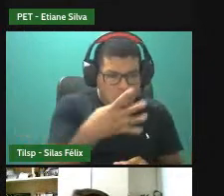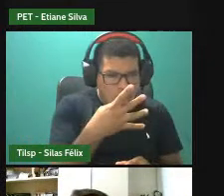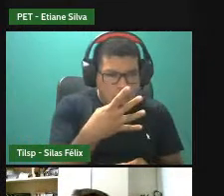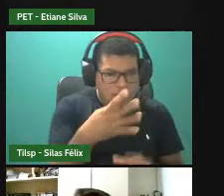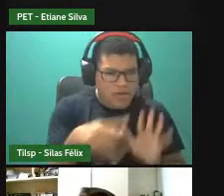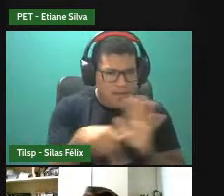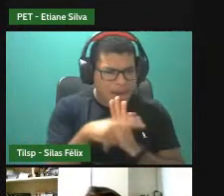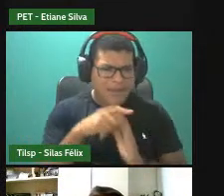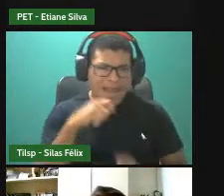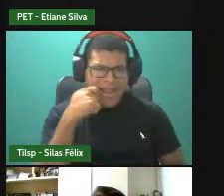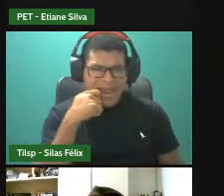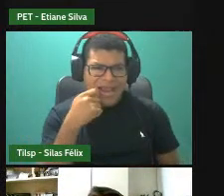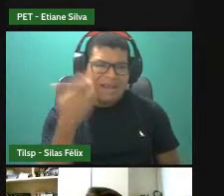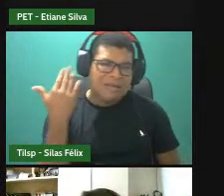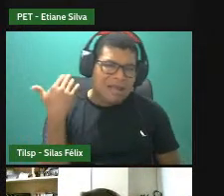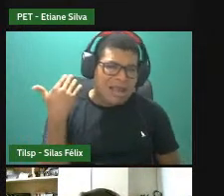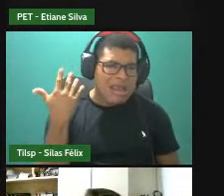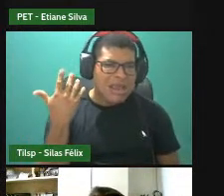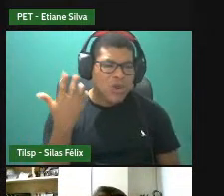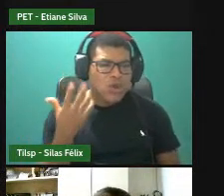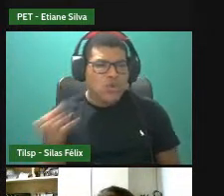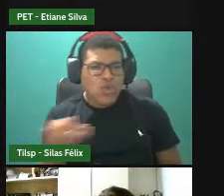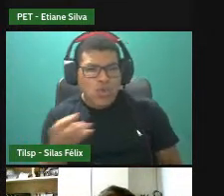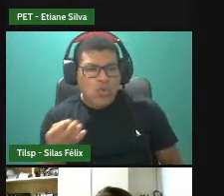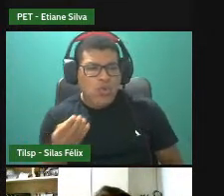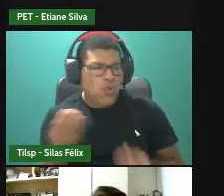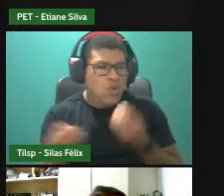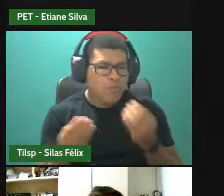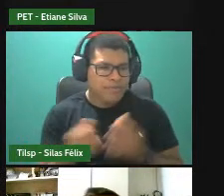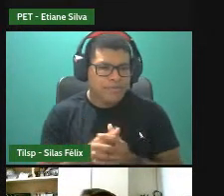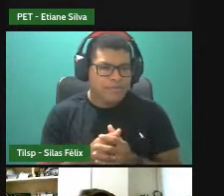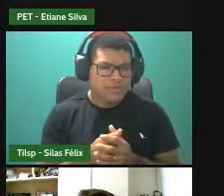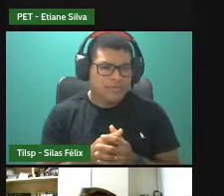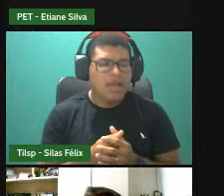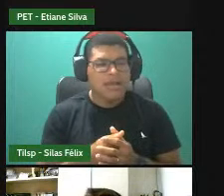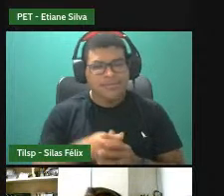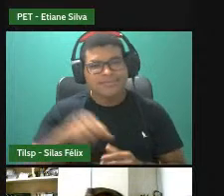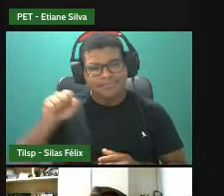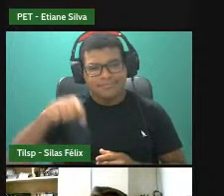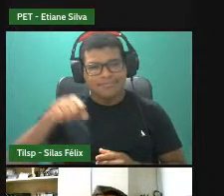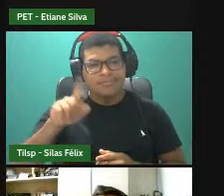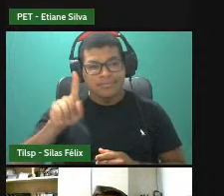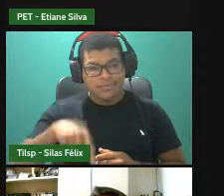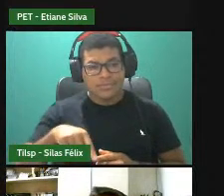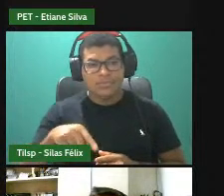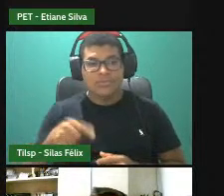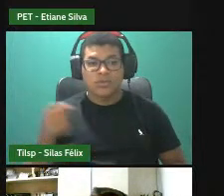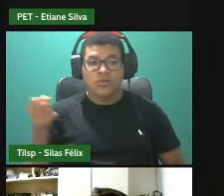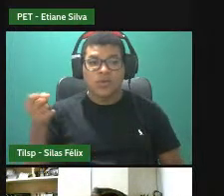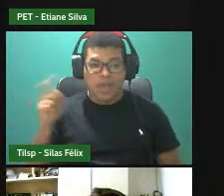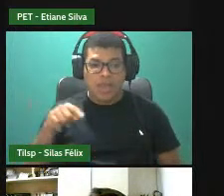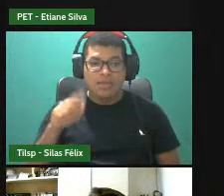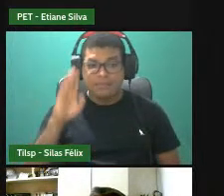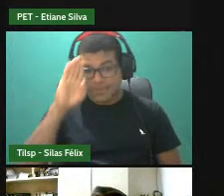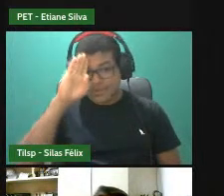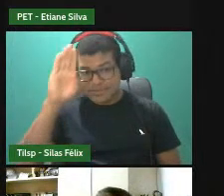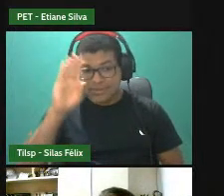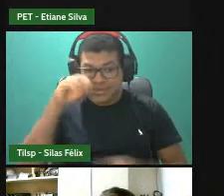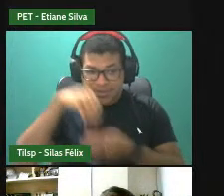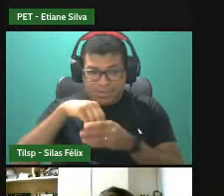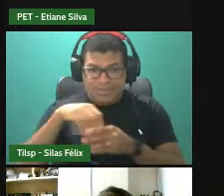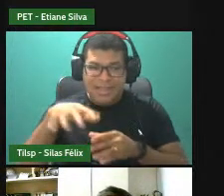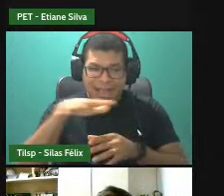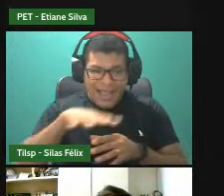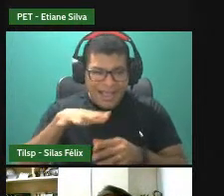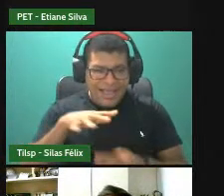faz muito tempo, né? Como é que funciona? Sim, a odontologia legal, ela é uma especialidade odontológica, tá? Se a gente for lá para